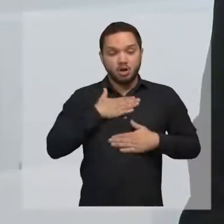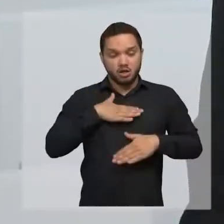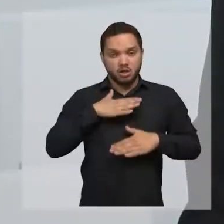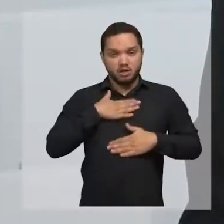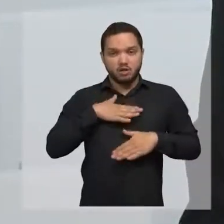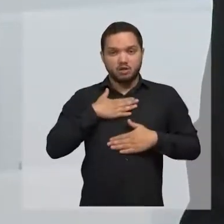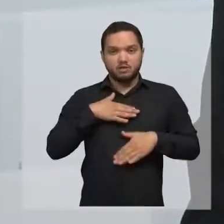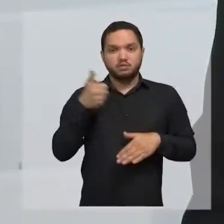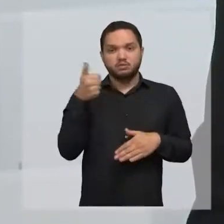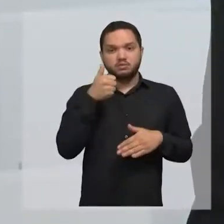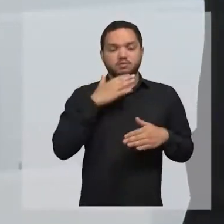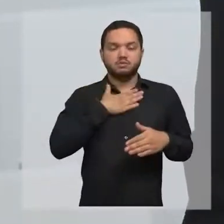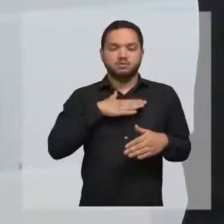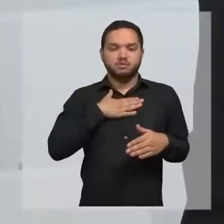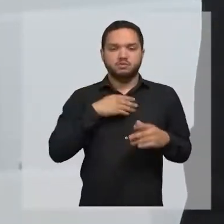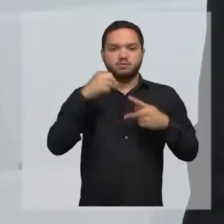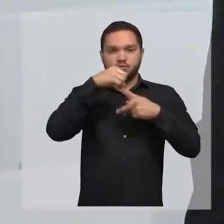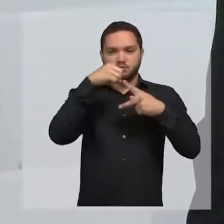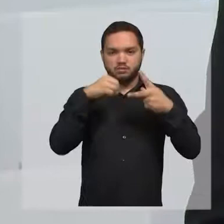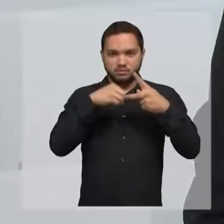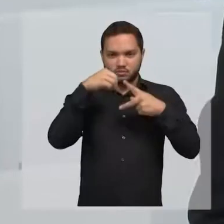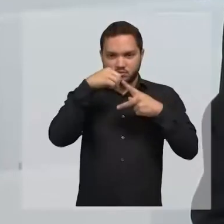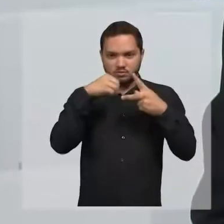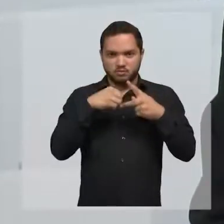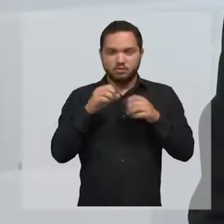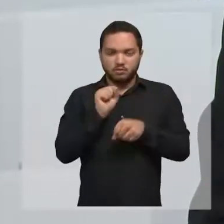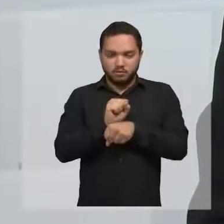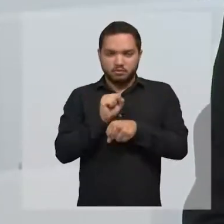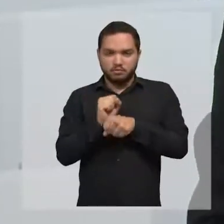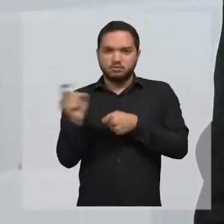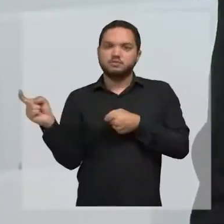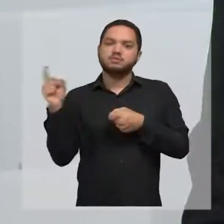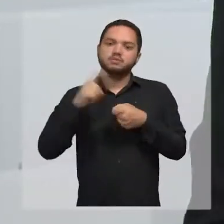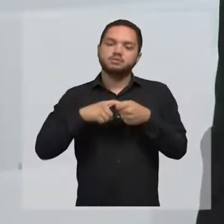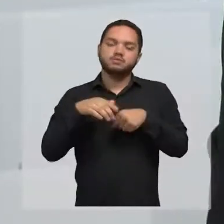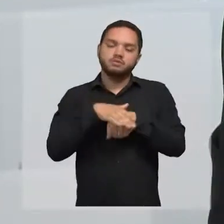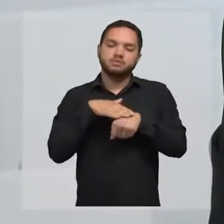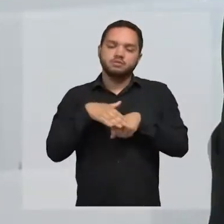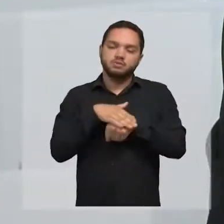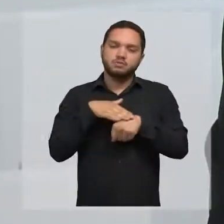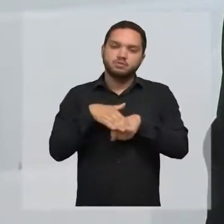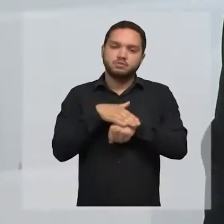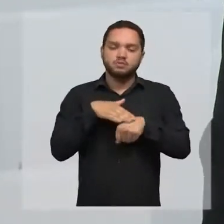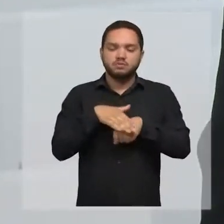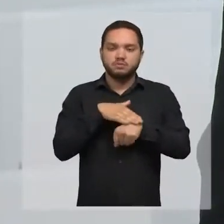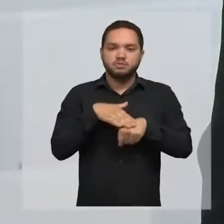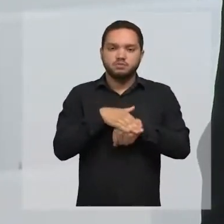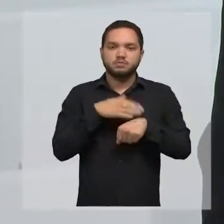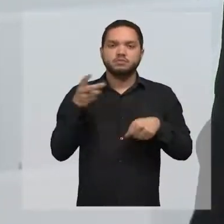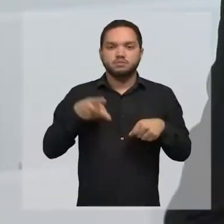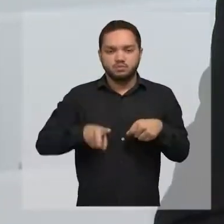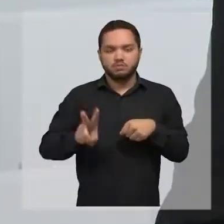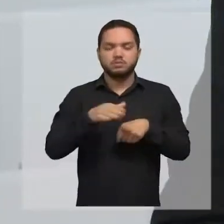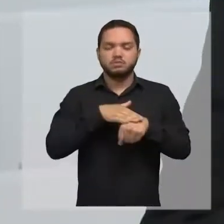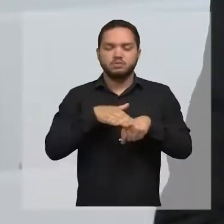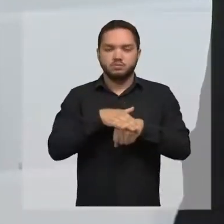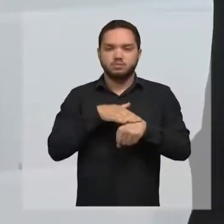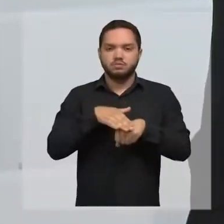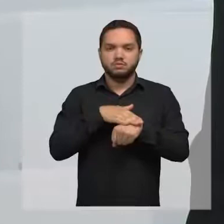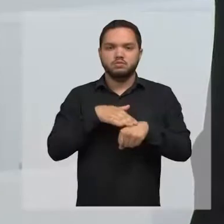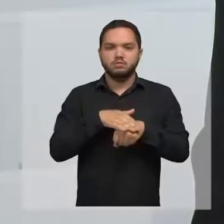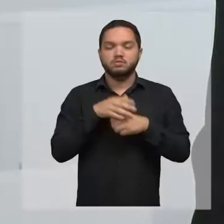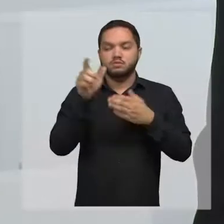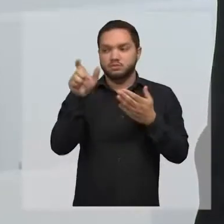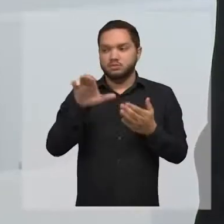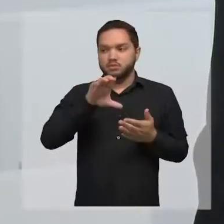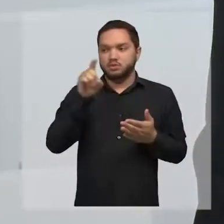gente vai para um rápido intervalo, o primeiro intervalo do Pela Ordem. A gente volta conversando em seguida. Continuaremos